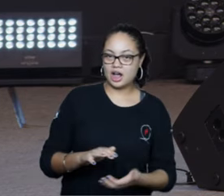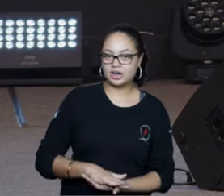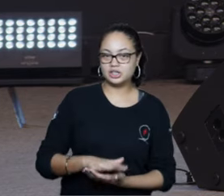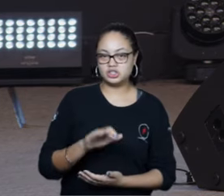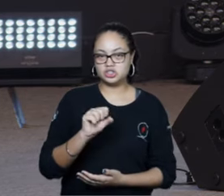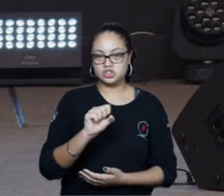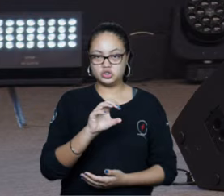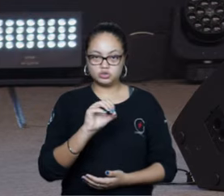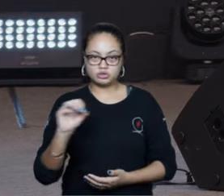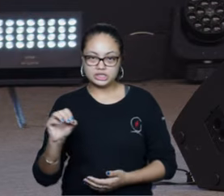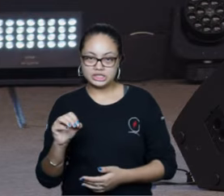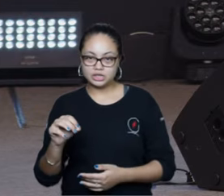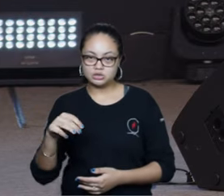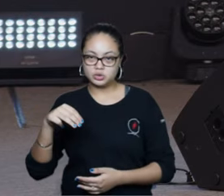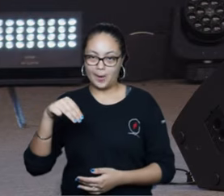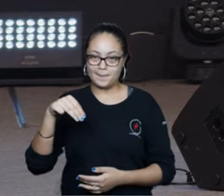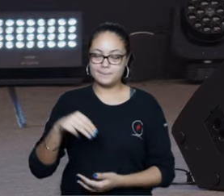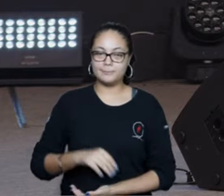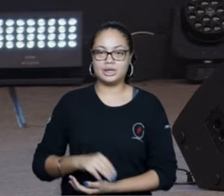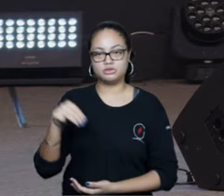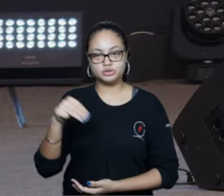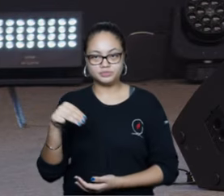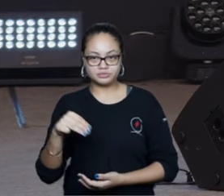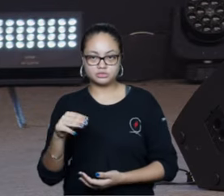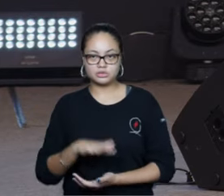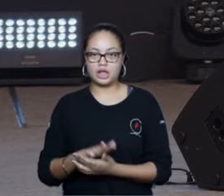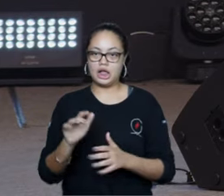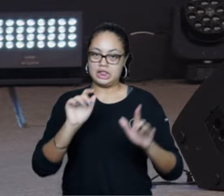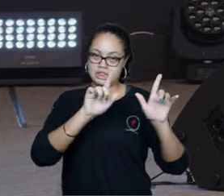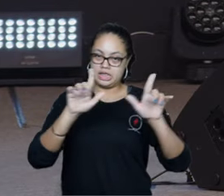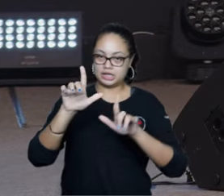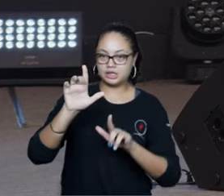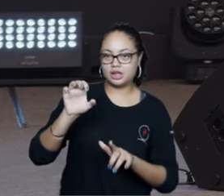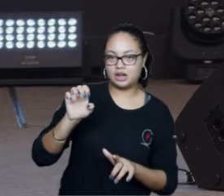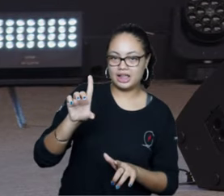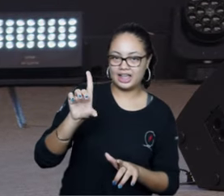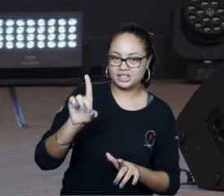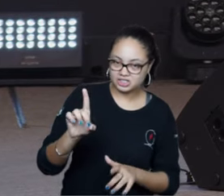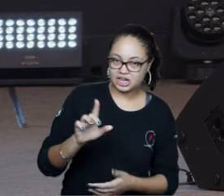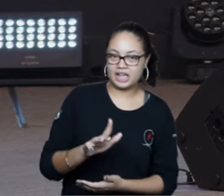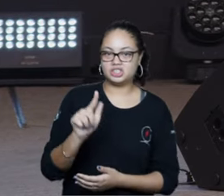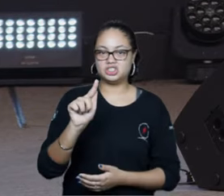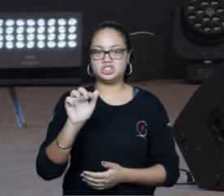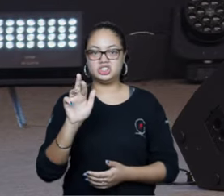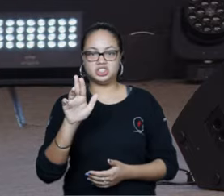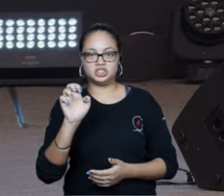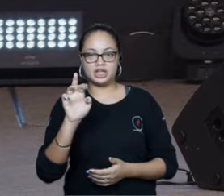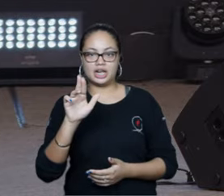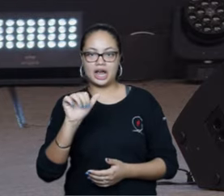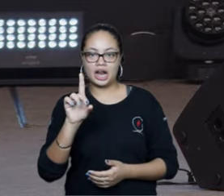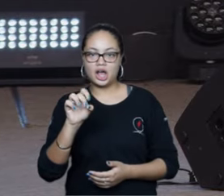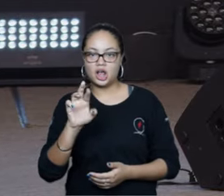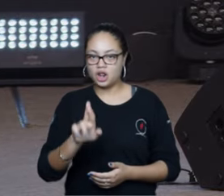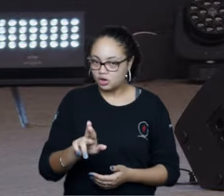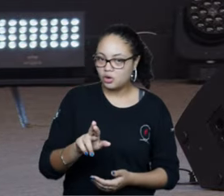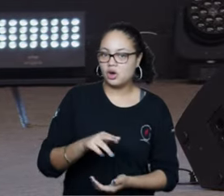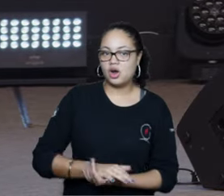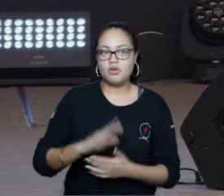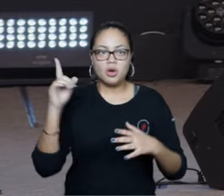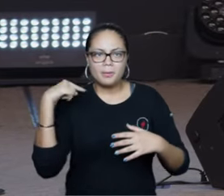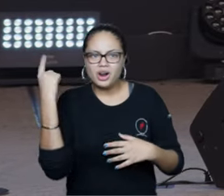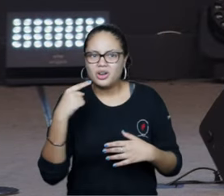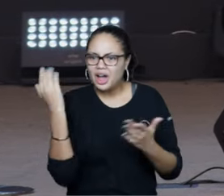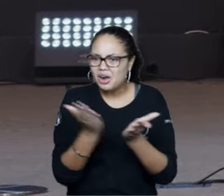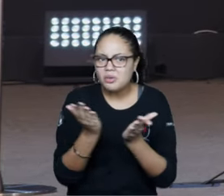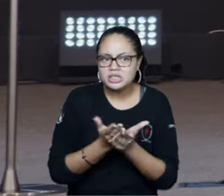quadrados ela de lED Som gerador tudo os caras ficaram maluco Isso é Coisa de